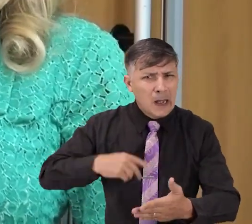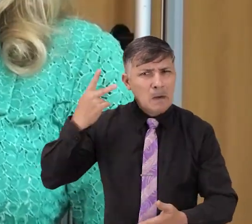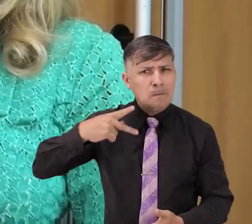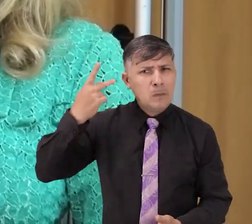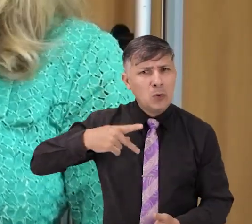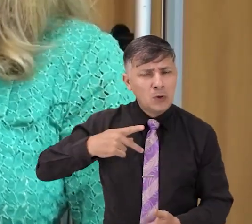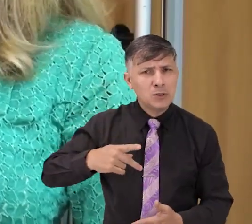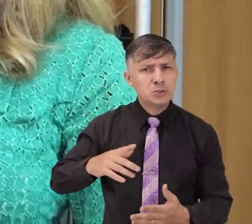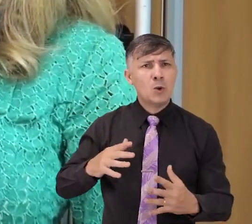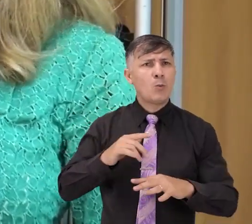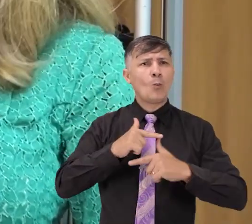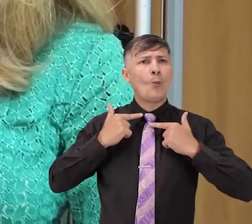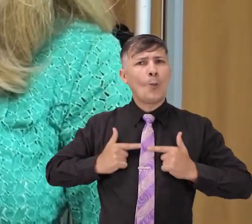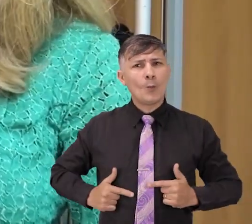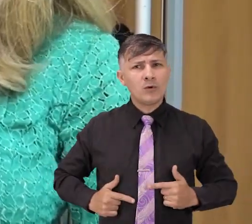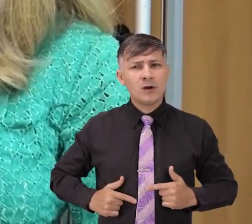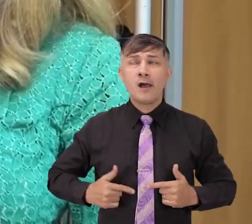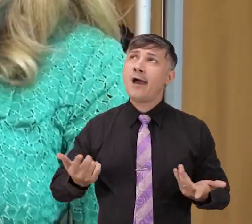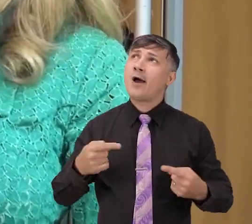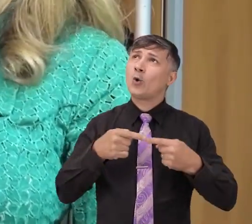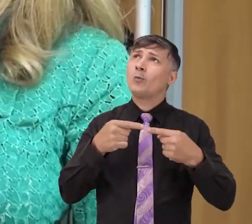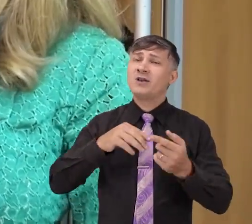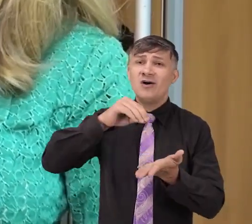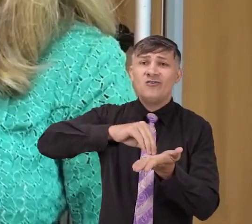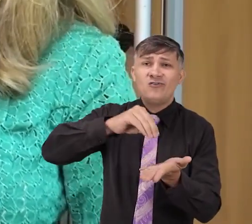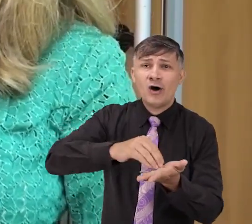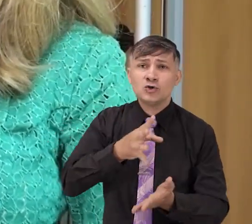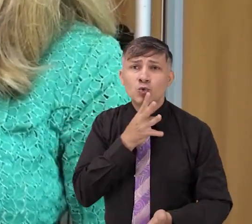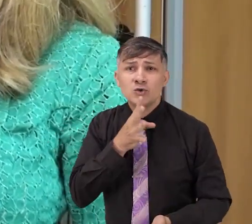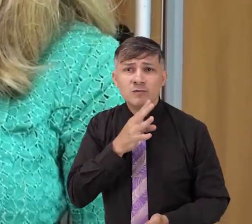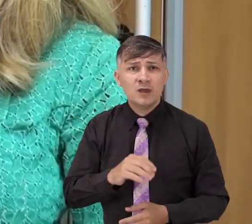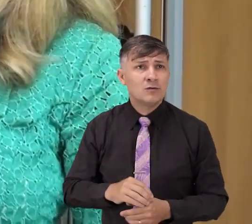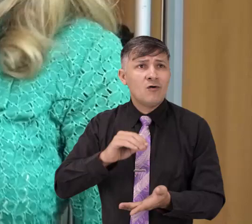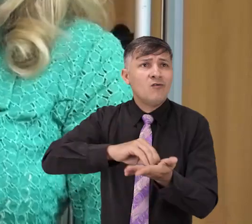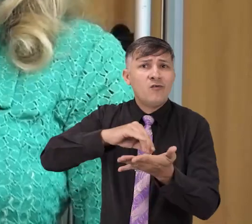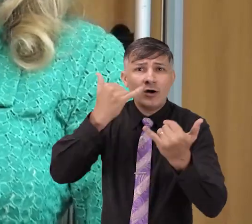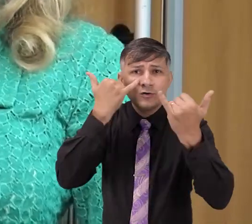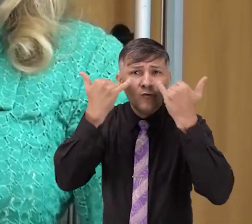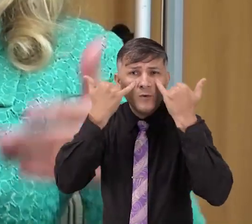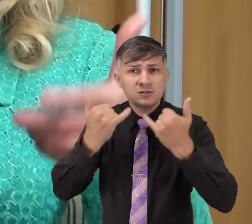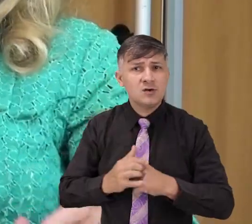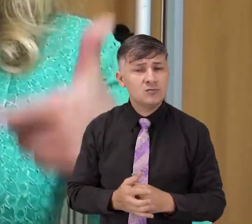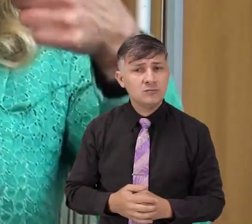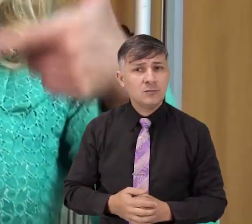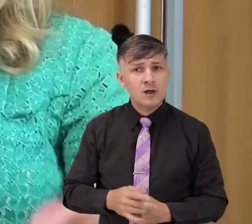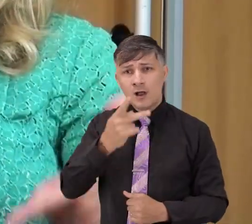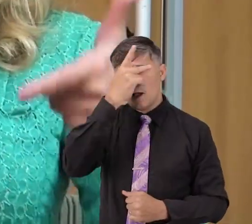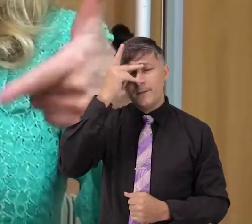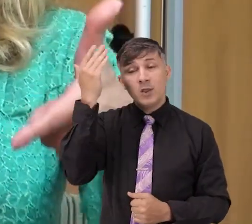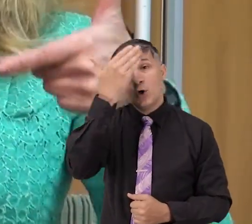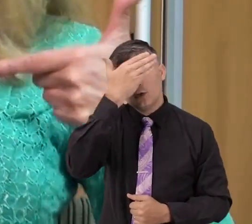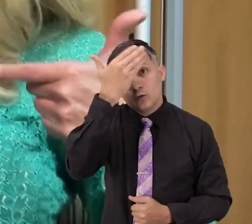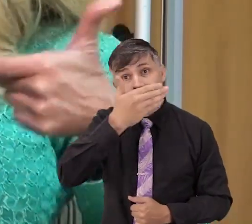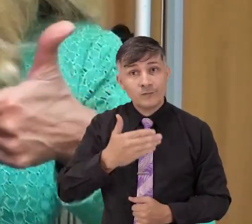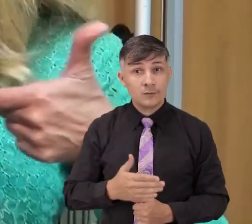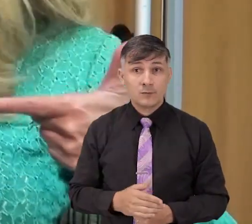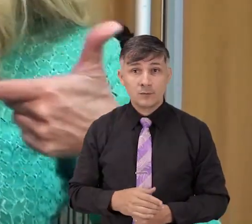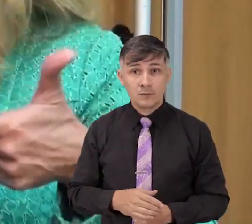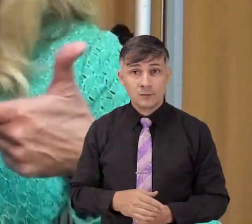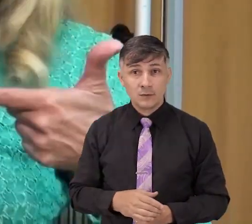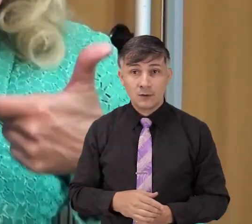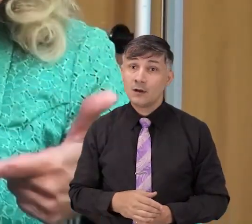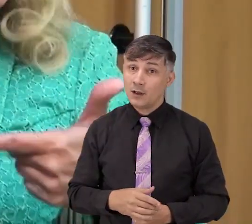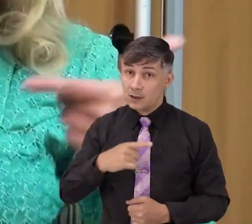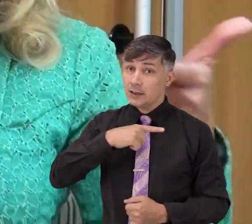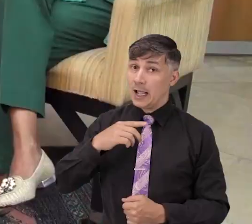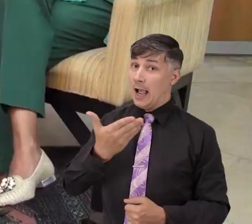ela provoca a falta de conhecimento, a falta de informação, e as pessoas não veem que isso... Quer dizer, os advogados, eu